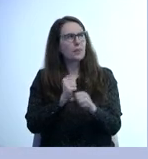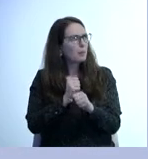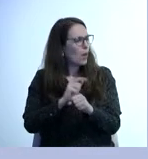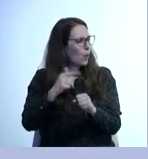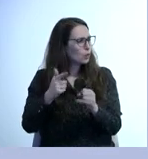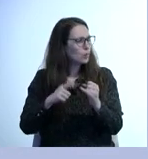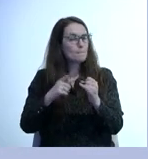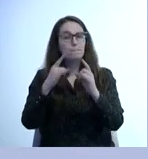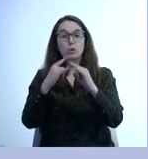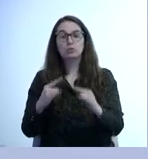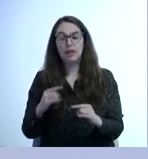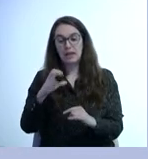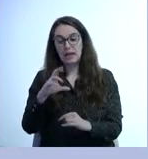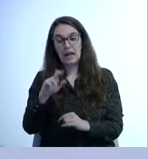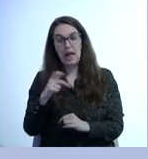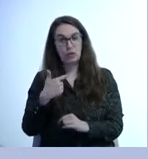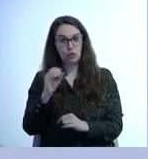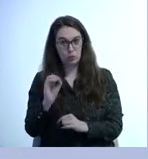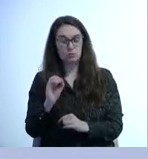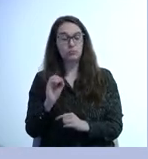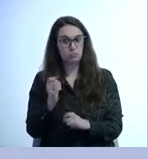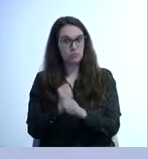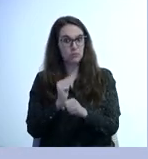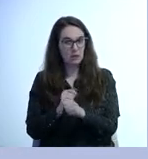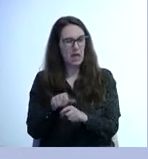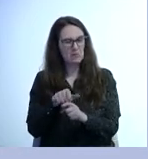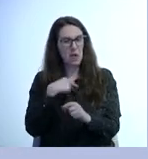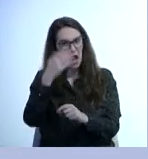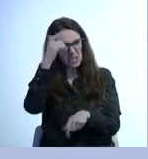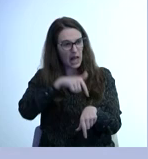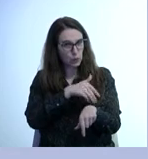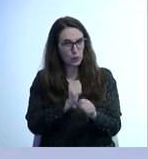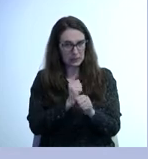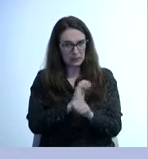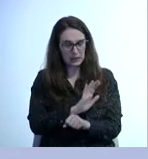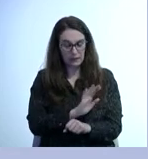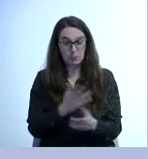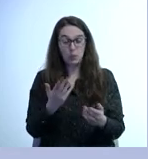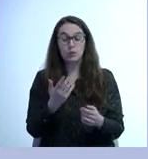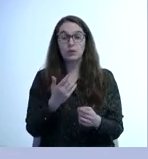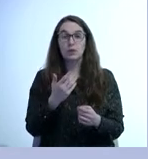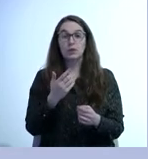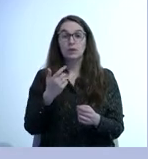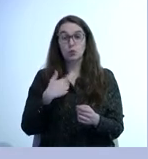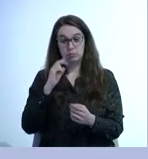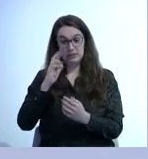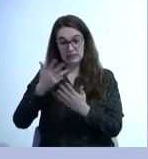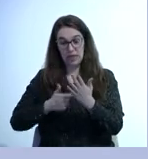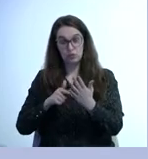na Pousada do Crato e não sei o que mais. Talvez. Já, creio que há um início já aqui. Bom, mas a verdade é